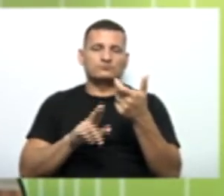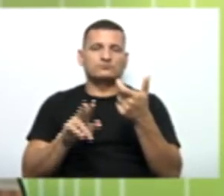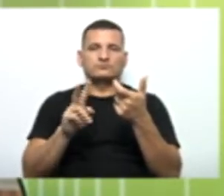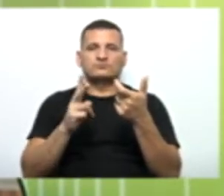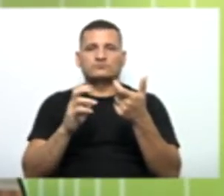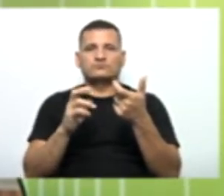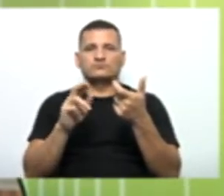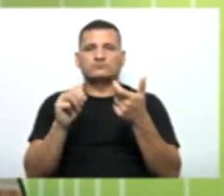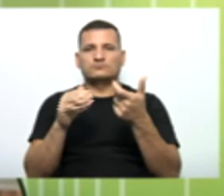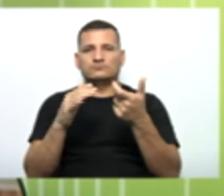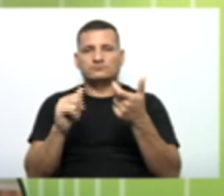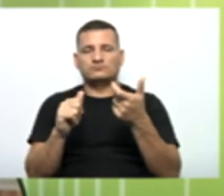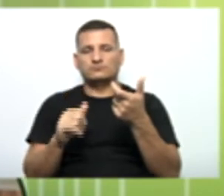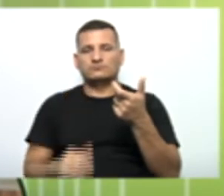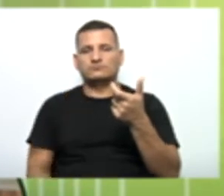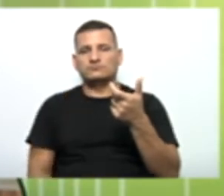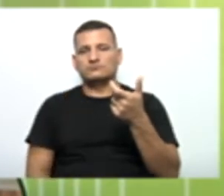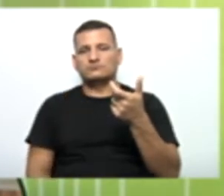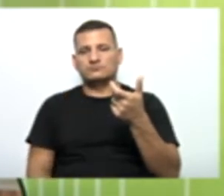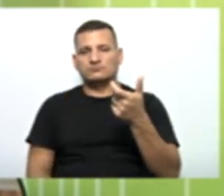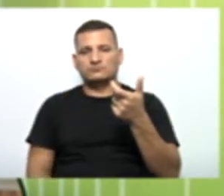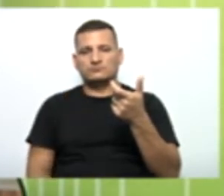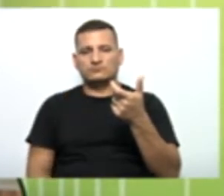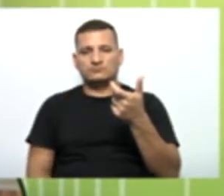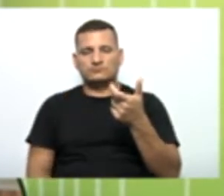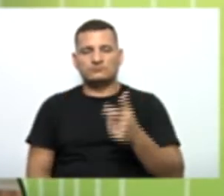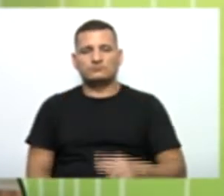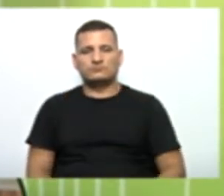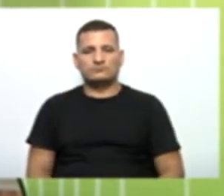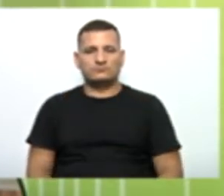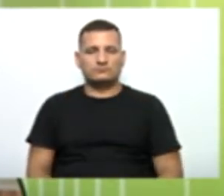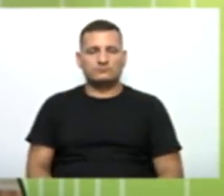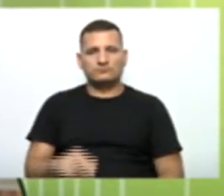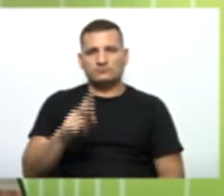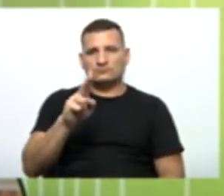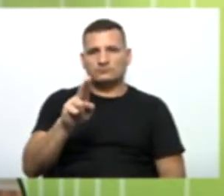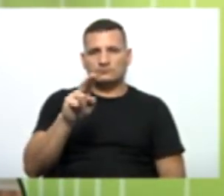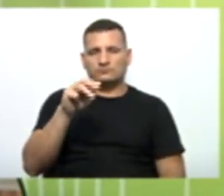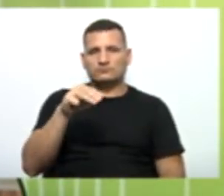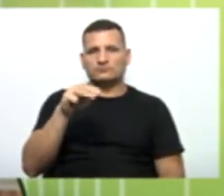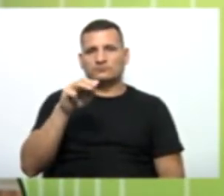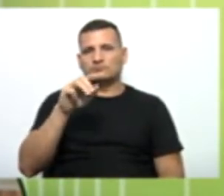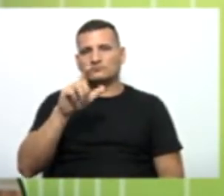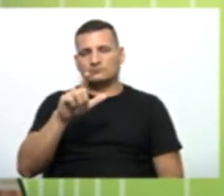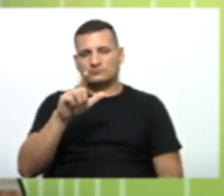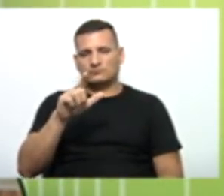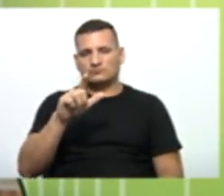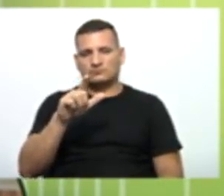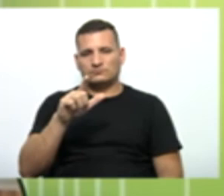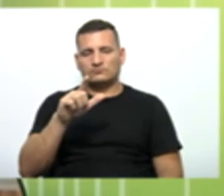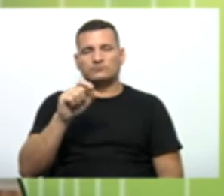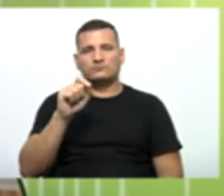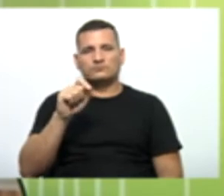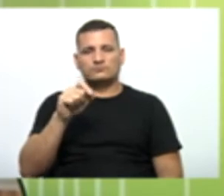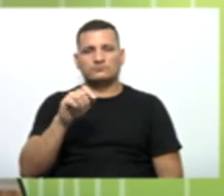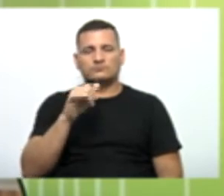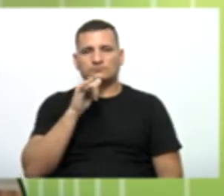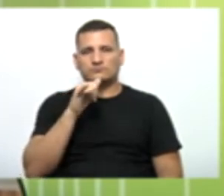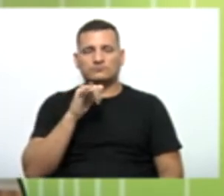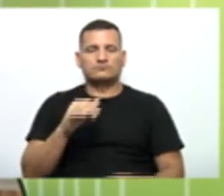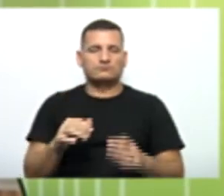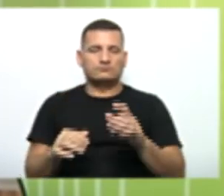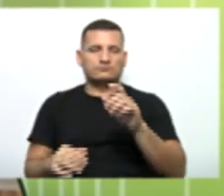mesma generalização que vocês fizeram aqui no ML, ok? Quer dizer o que, ó? Que uma classe